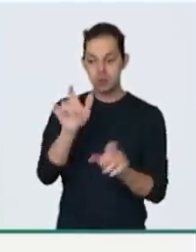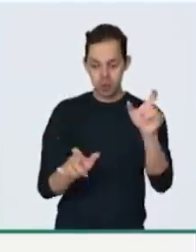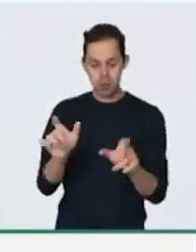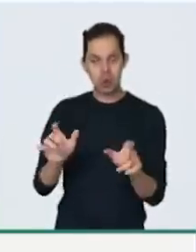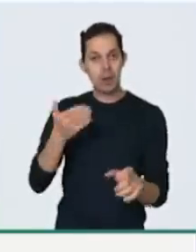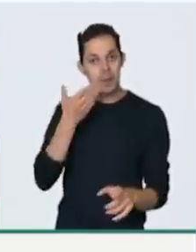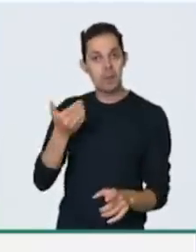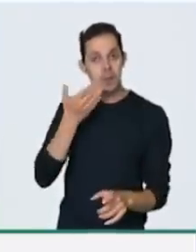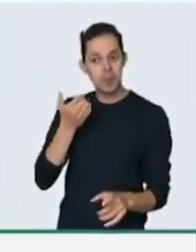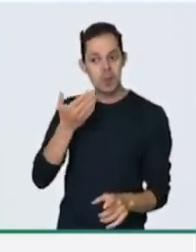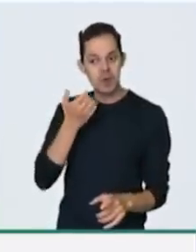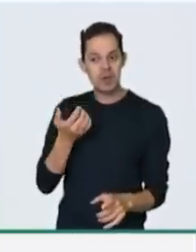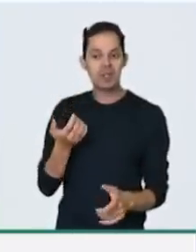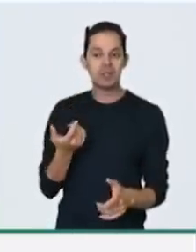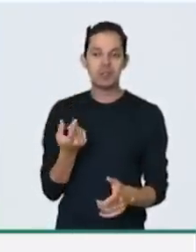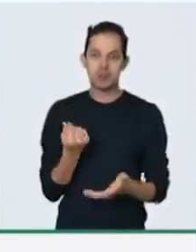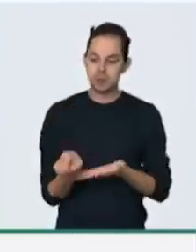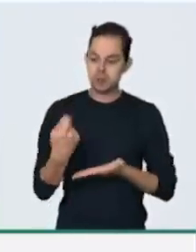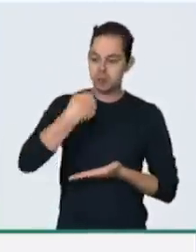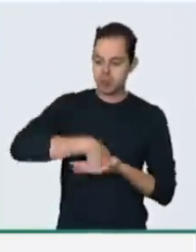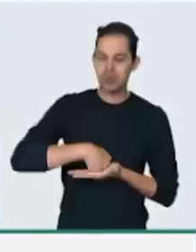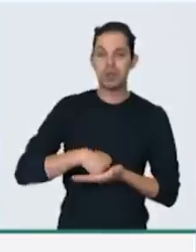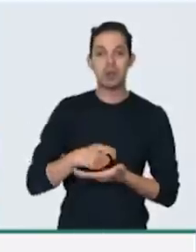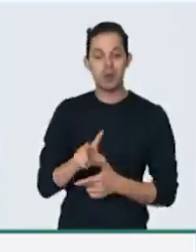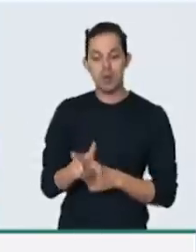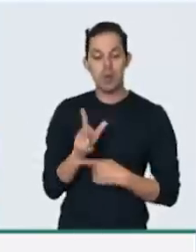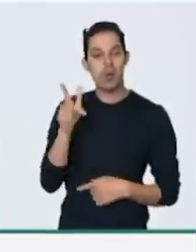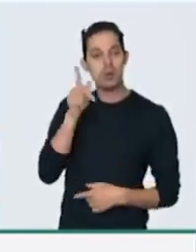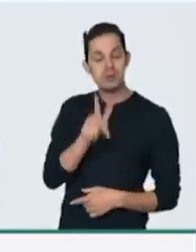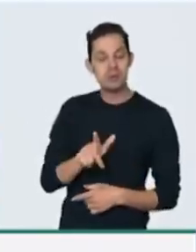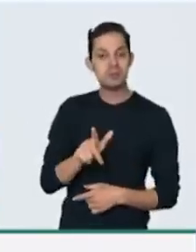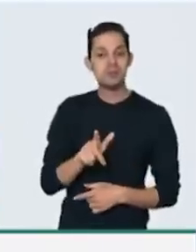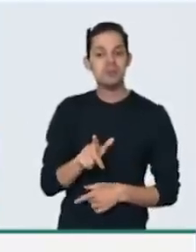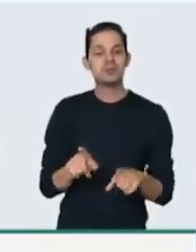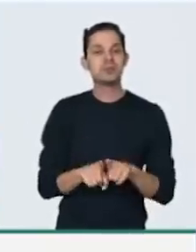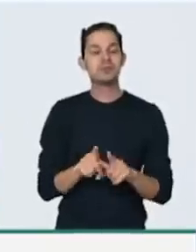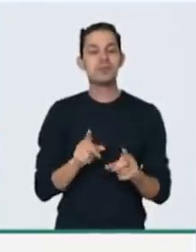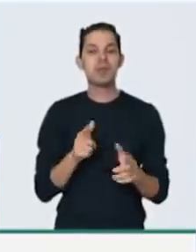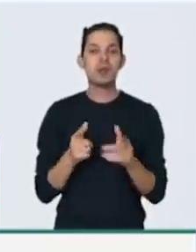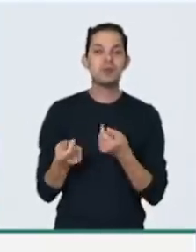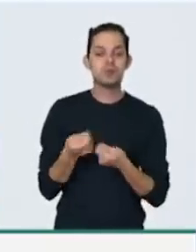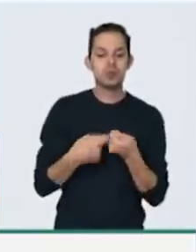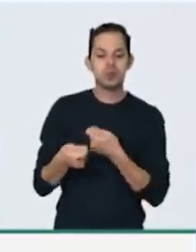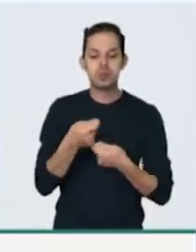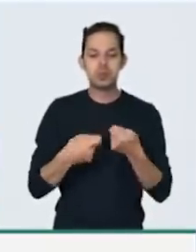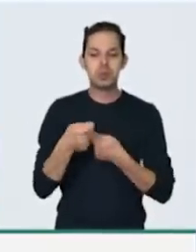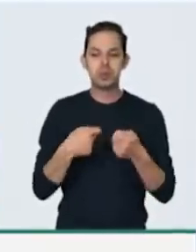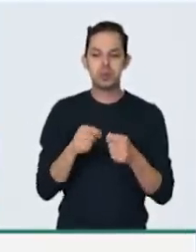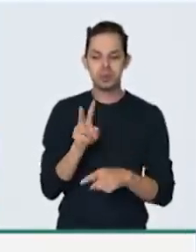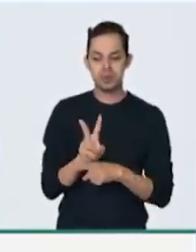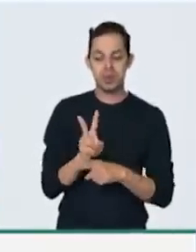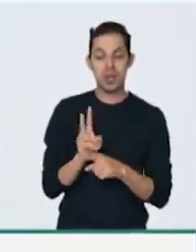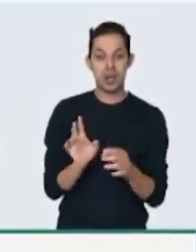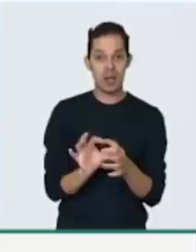aproveite, ele já receba financiamento, ele já consiga um empréstimo, ele já consiga negociar aquela licença provisória e utilizar